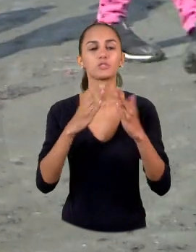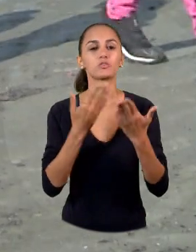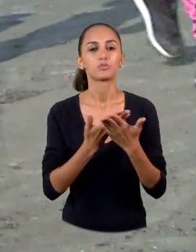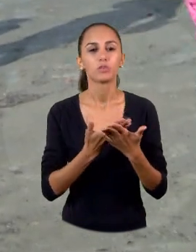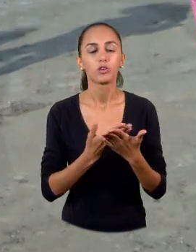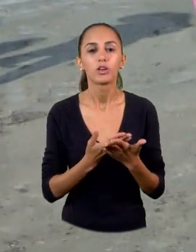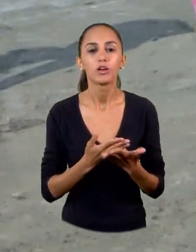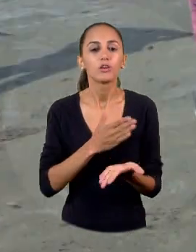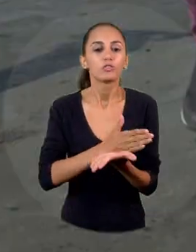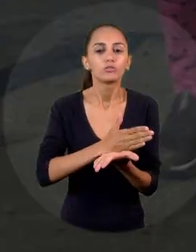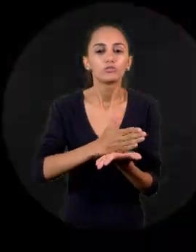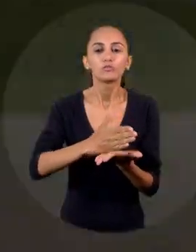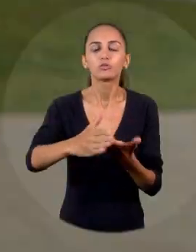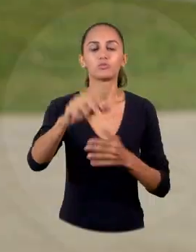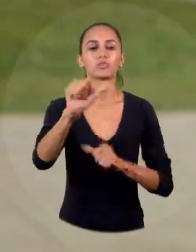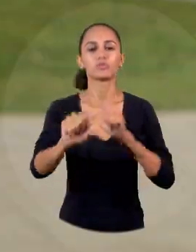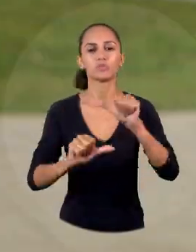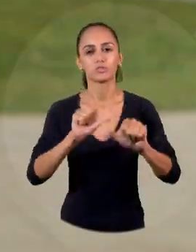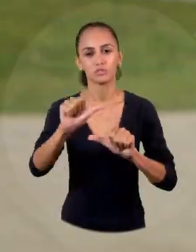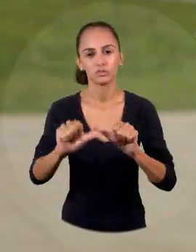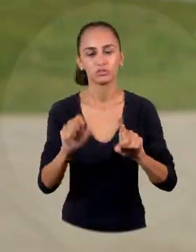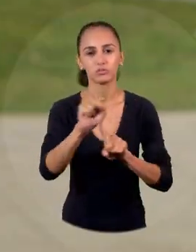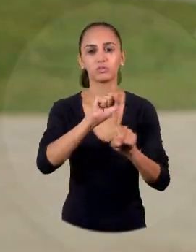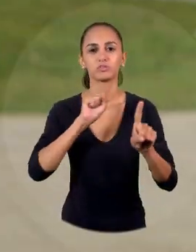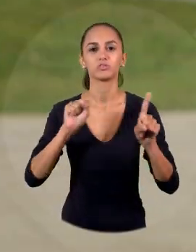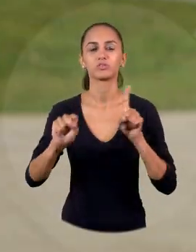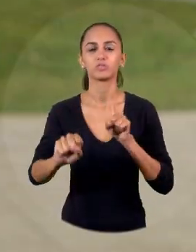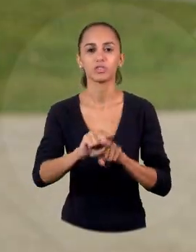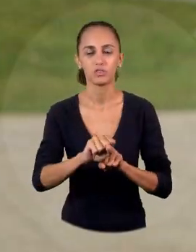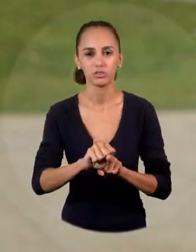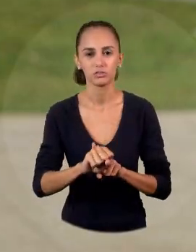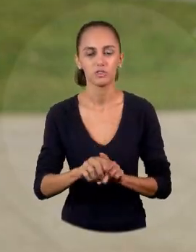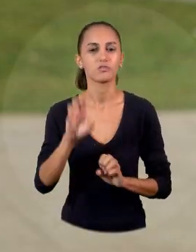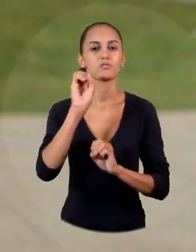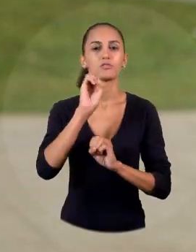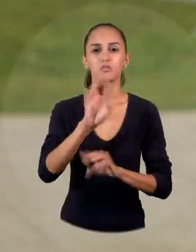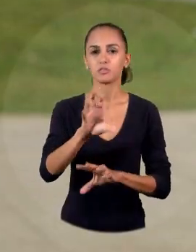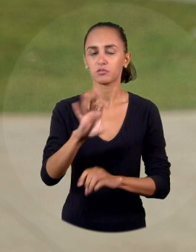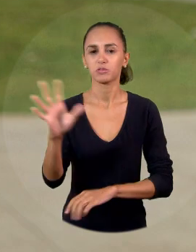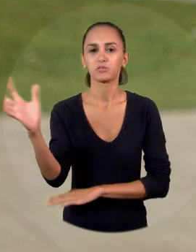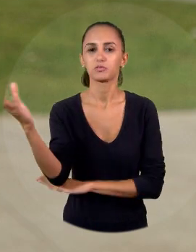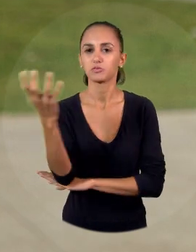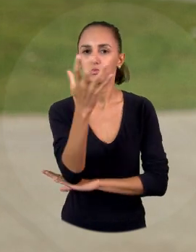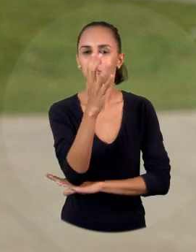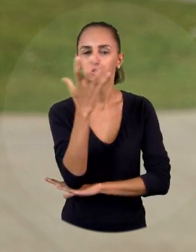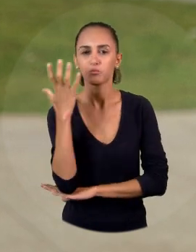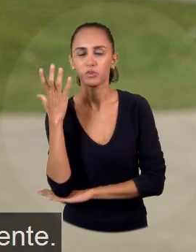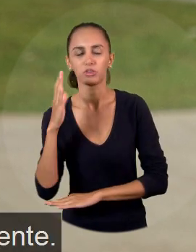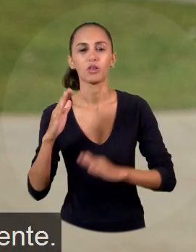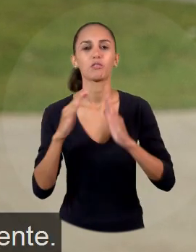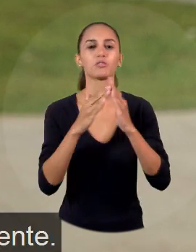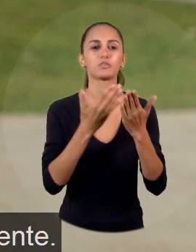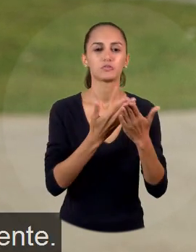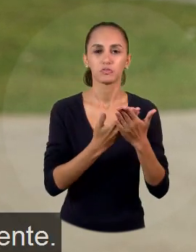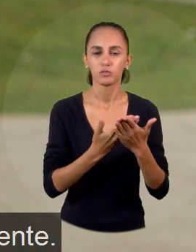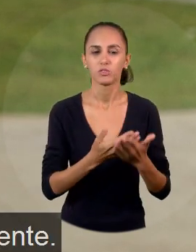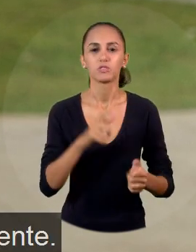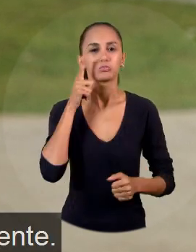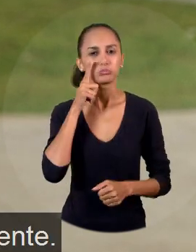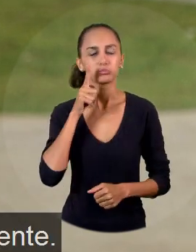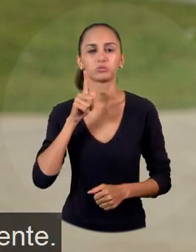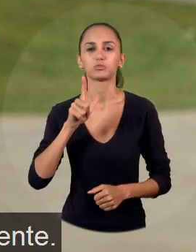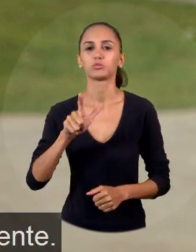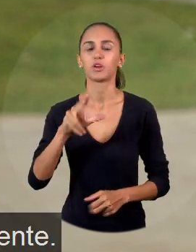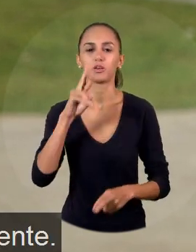de entrada para a gente transformar a nossa sociedade. E com uma educação ambiental dentro das escolas, a gente vai